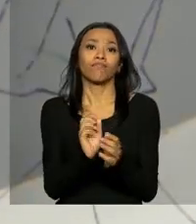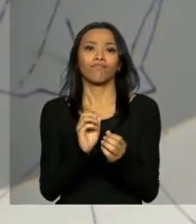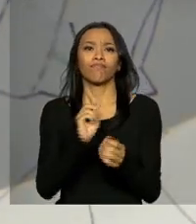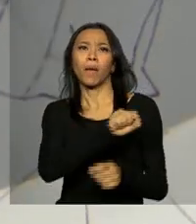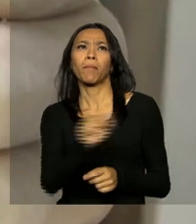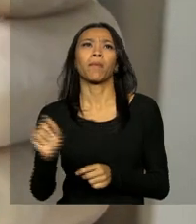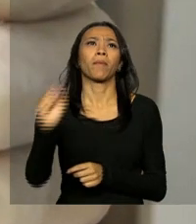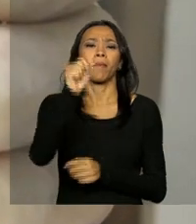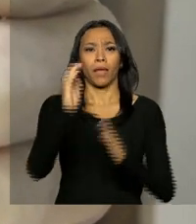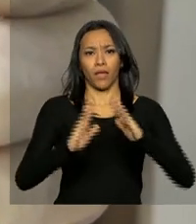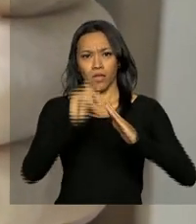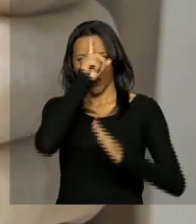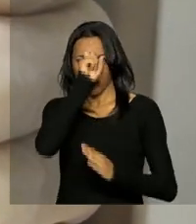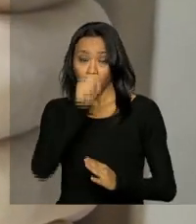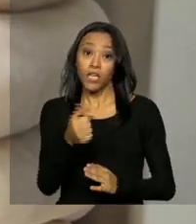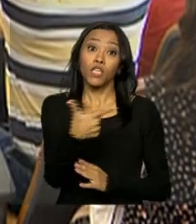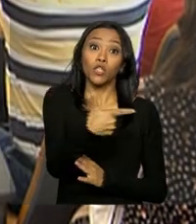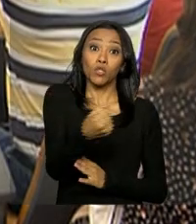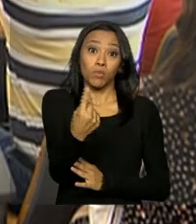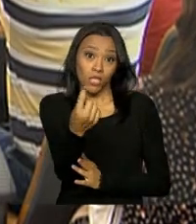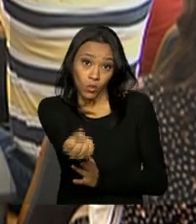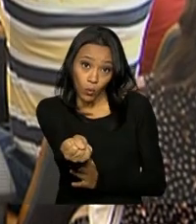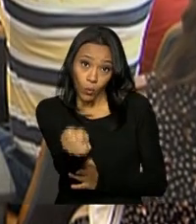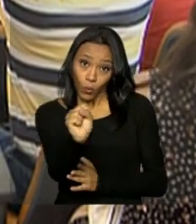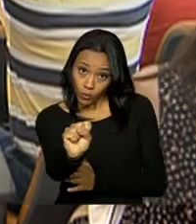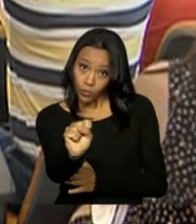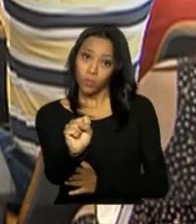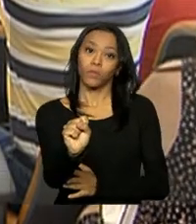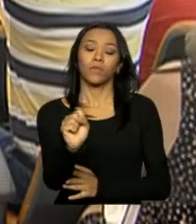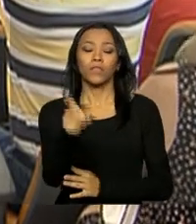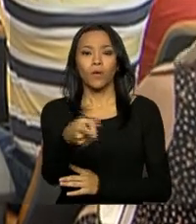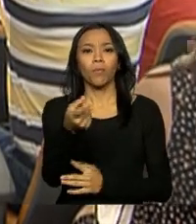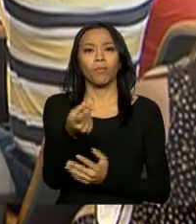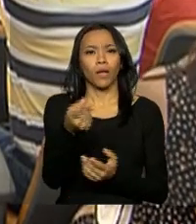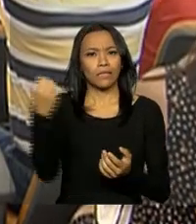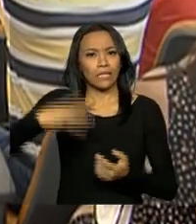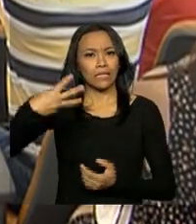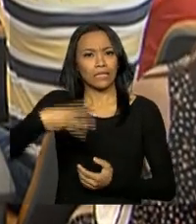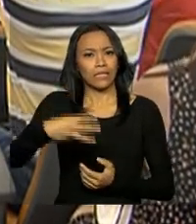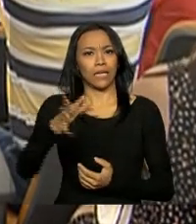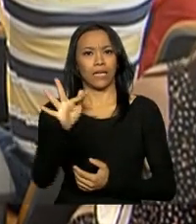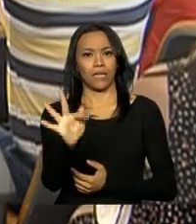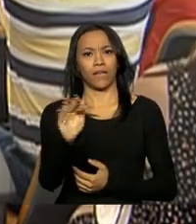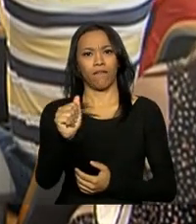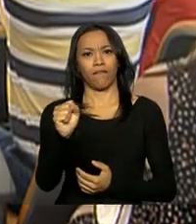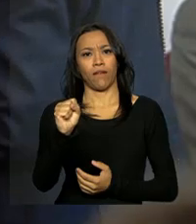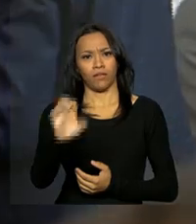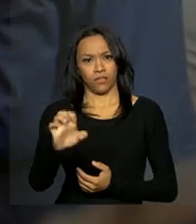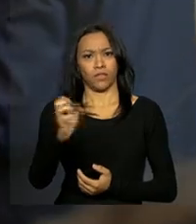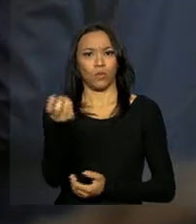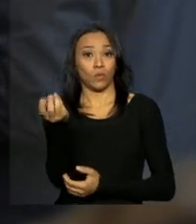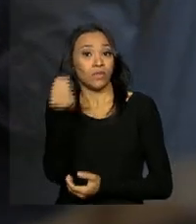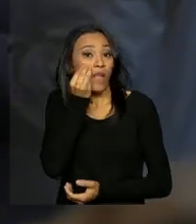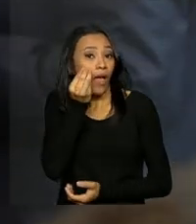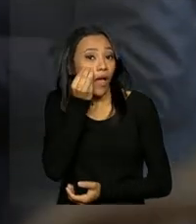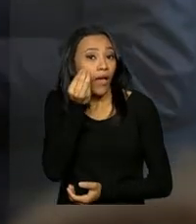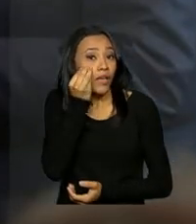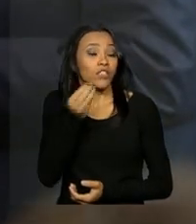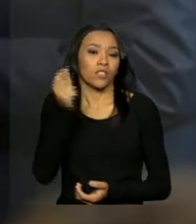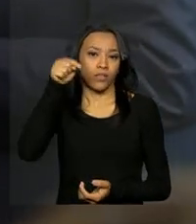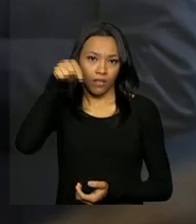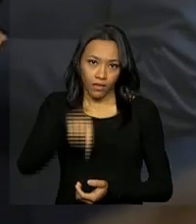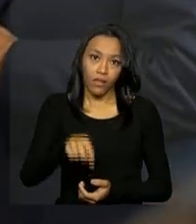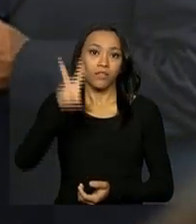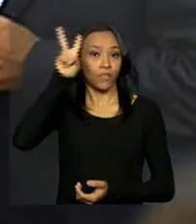postos de saúde em 2018. E para financiar parte da terceira e última etapa dos testes, foi assinado